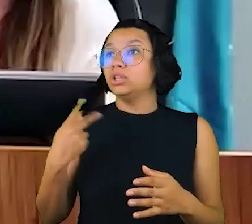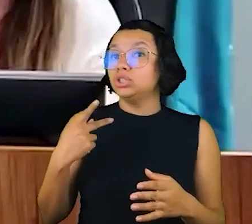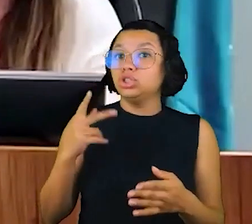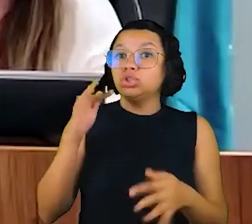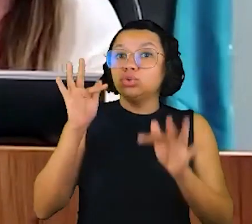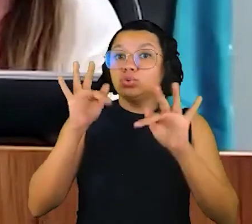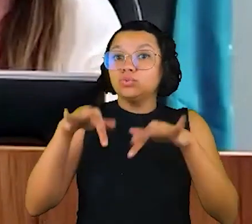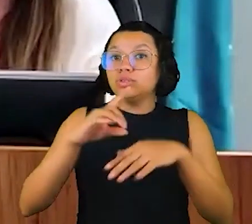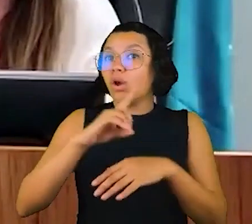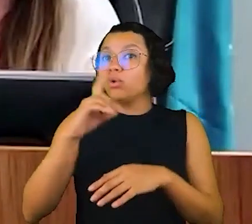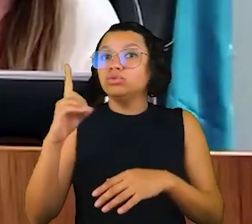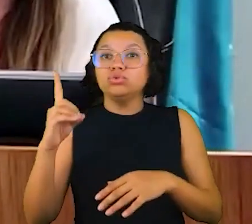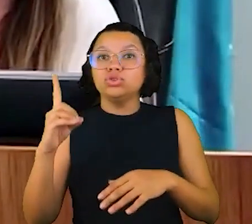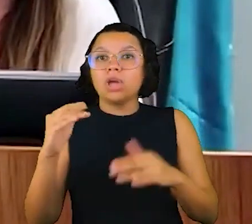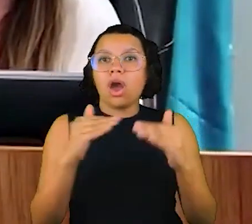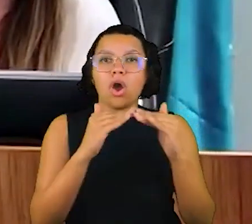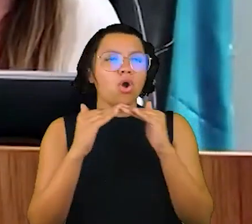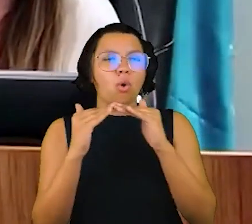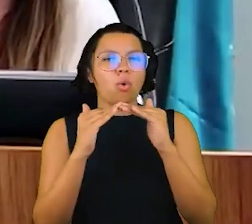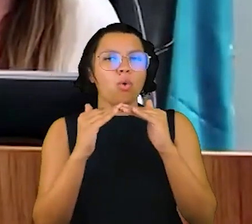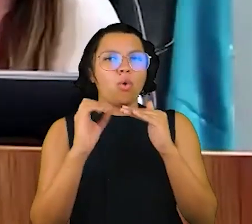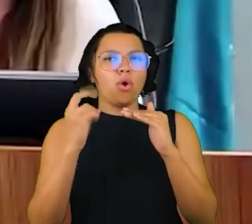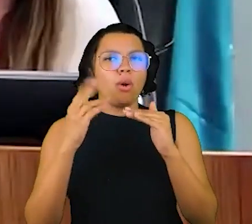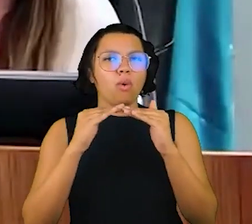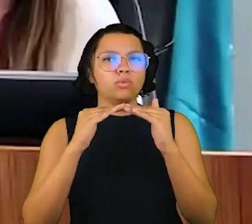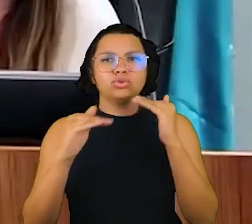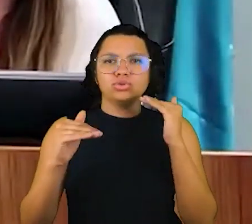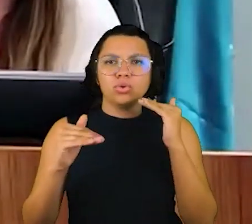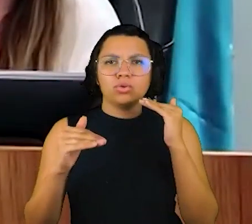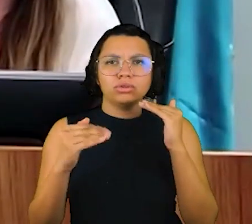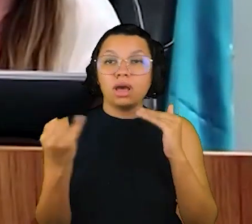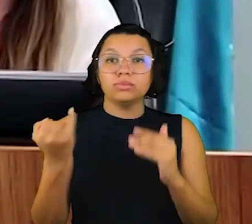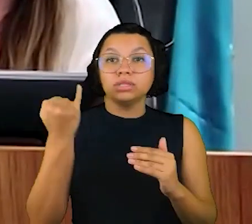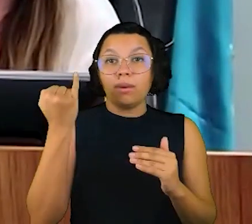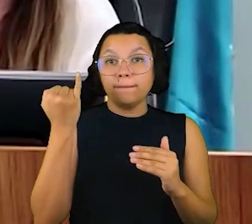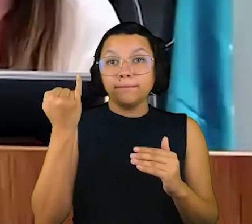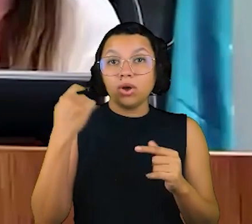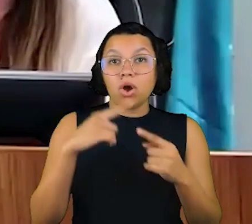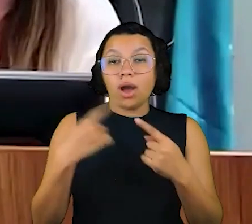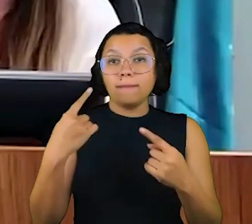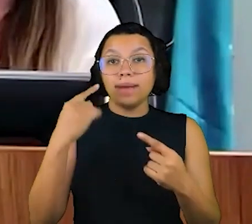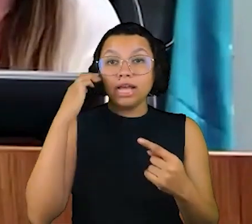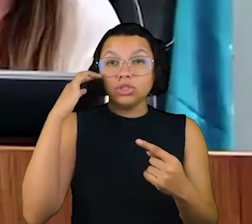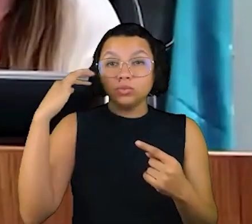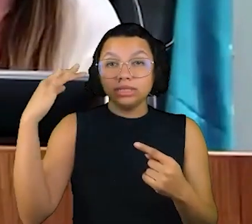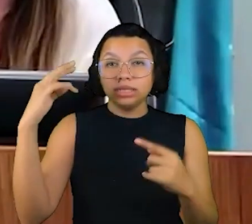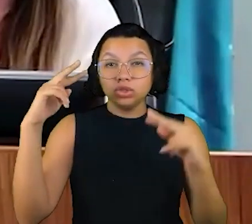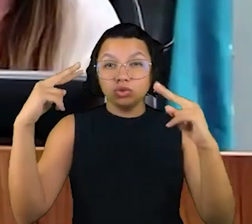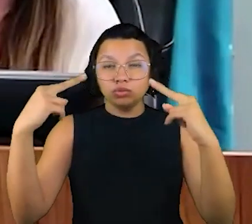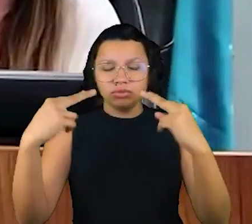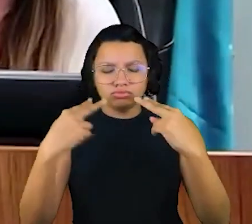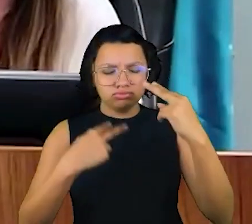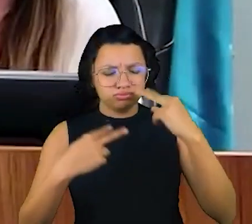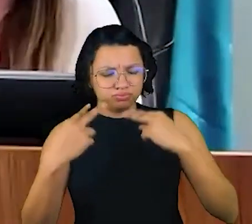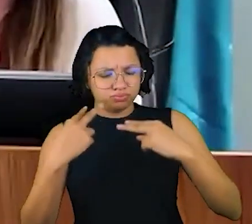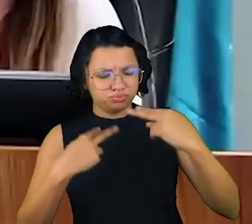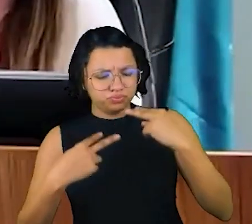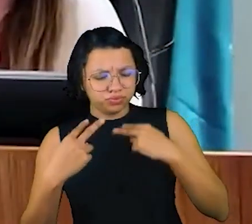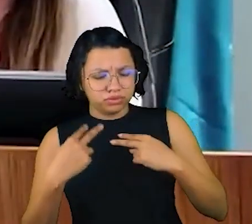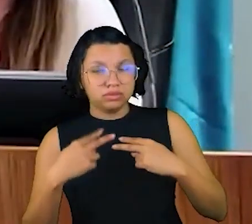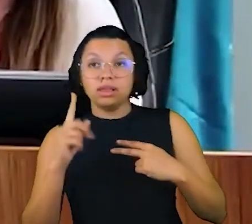Se nós, no final do dia, concordamos ou discordamos, não importa, mas o